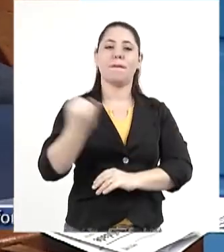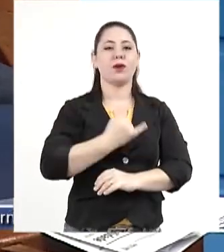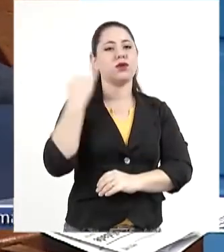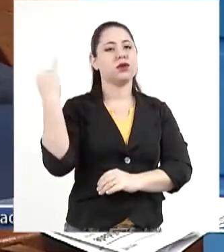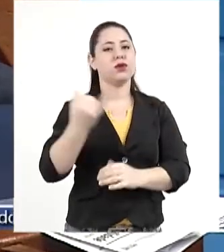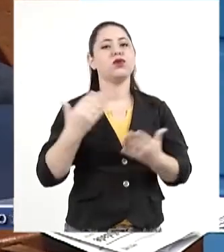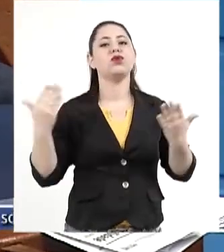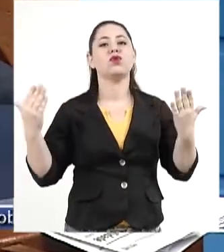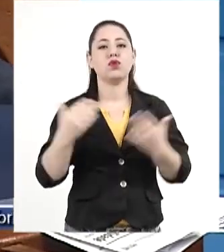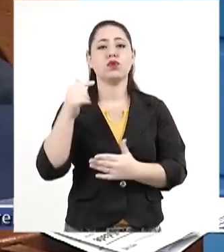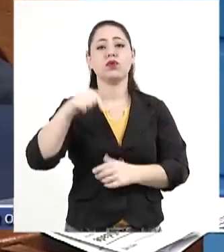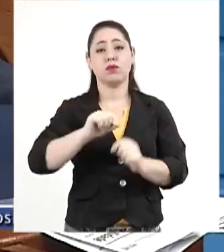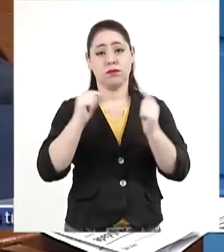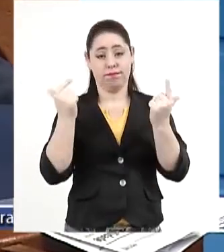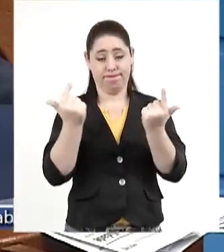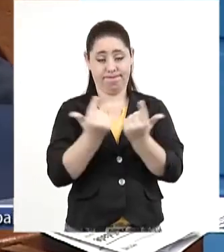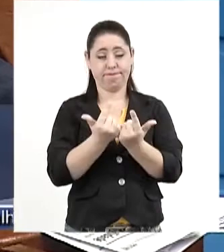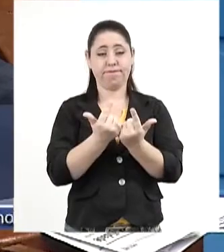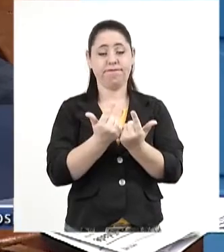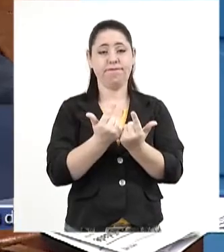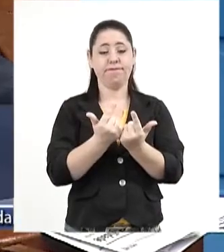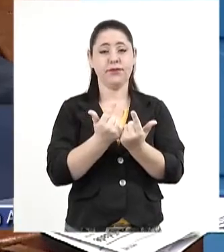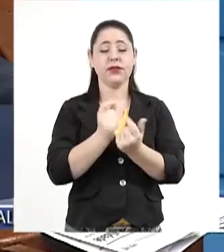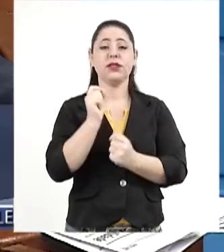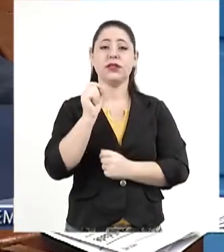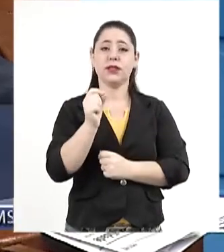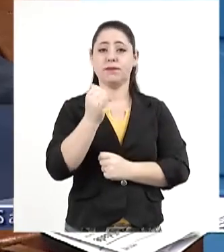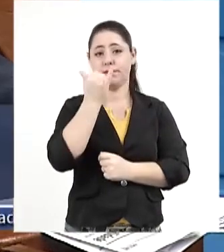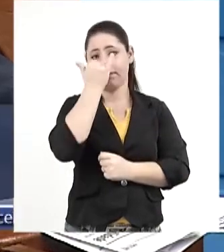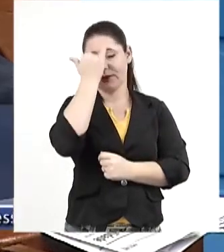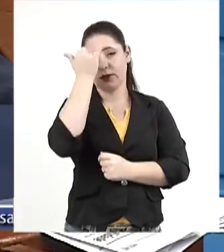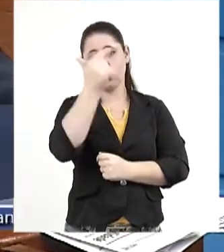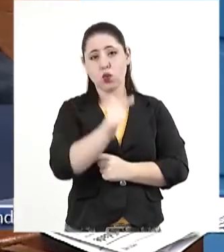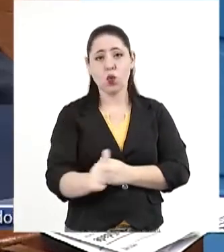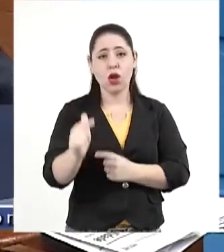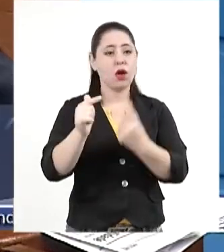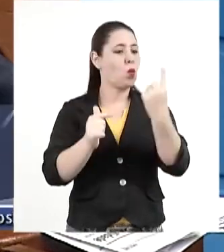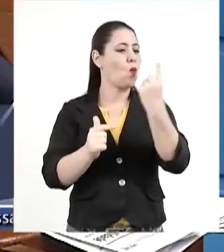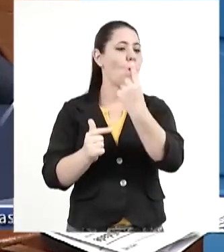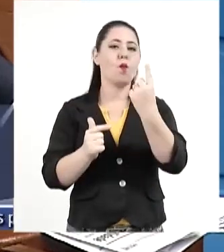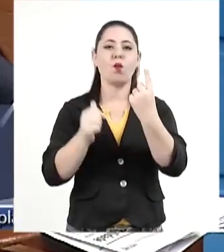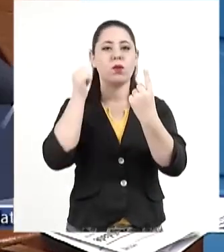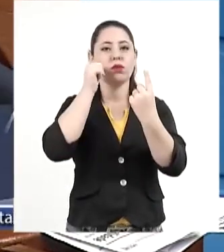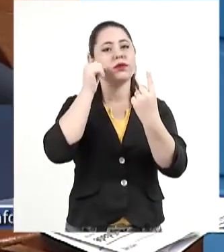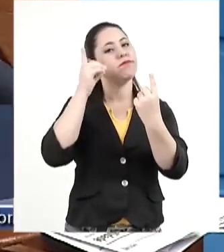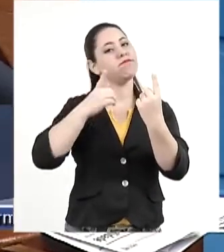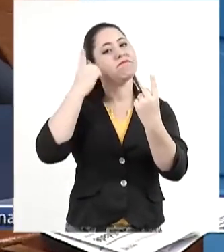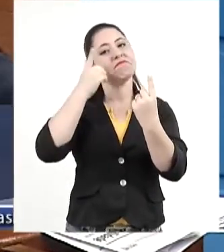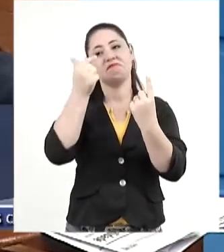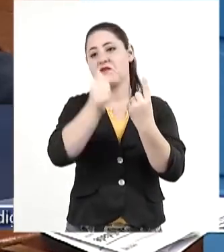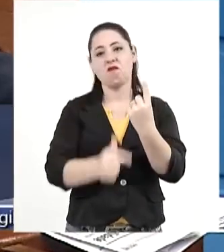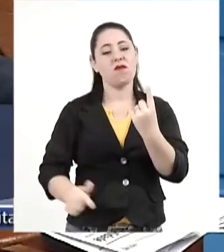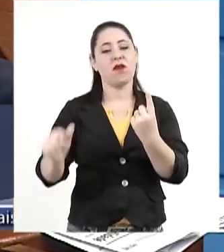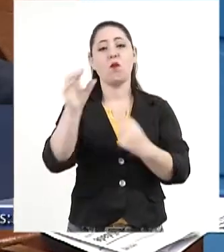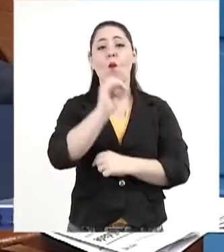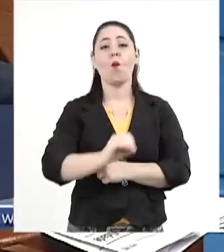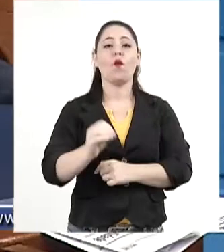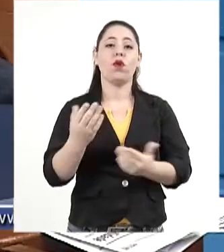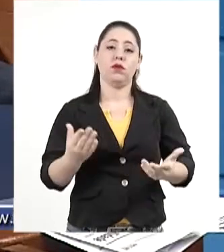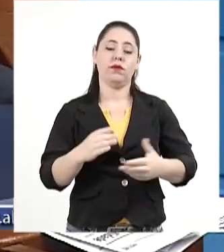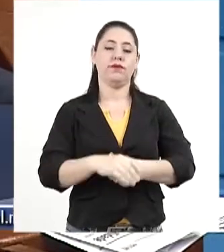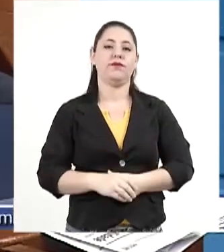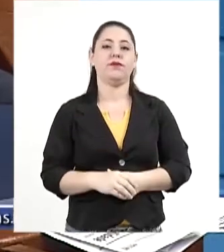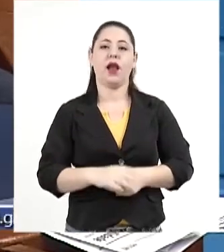aqui, nesta Assembleia Legislativa, que infelizmente não tem uma mulher deputada, né? Vocês deram um